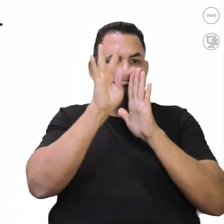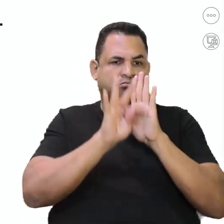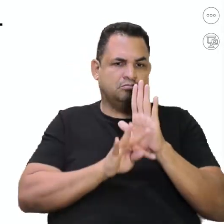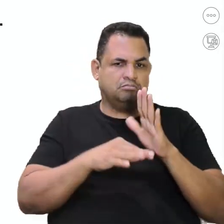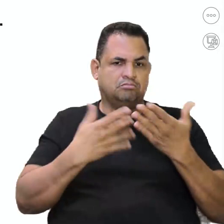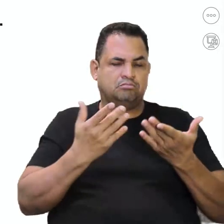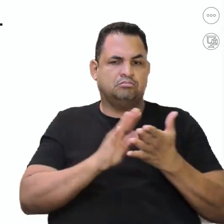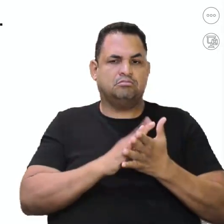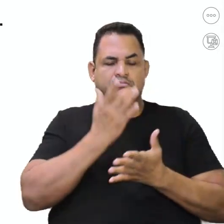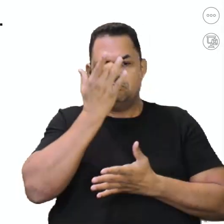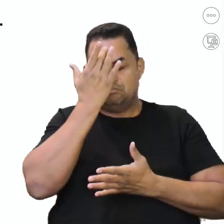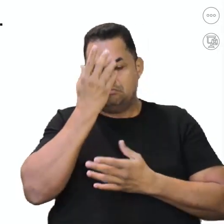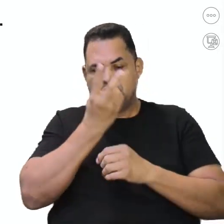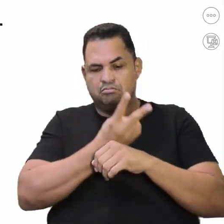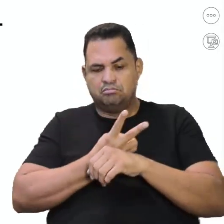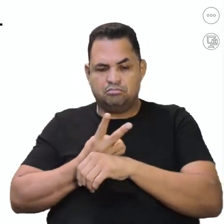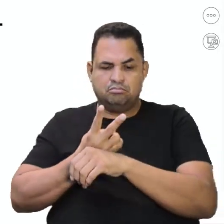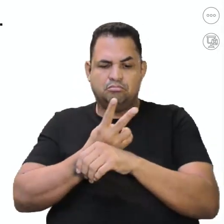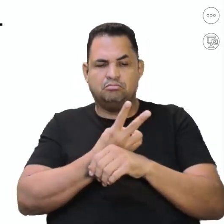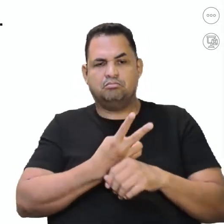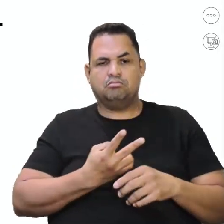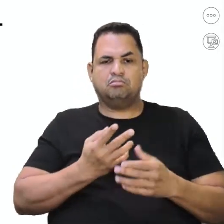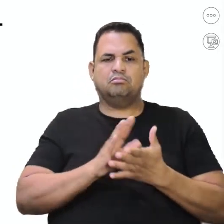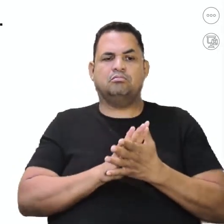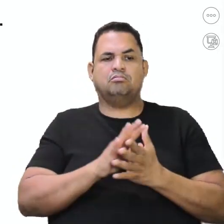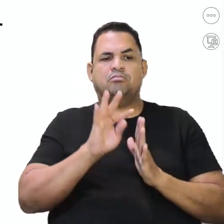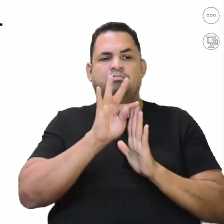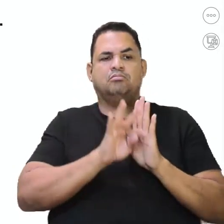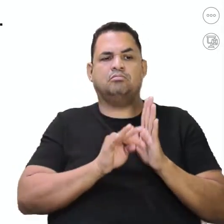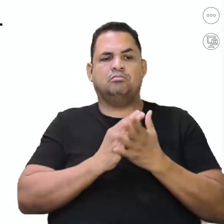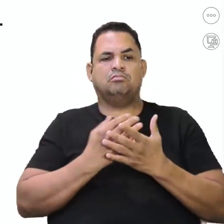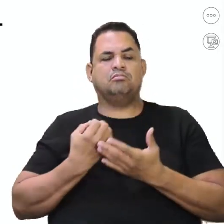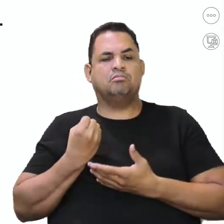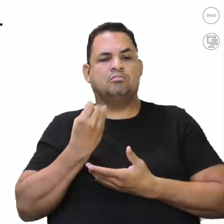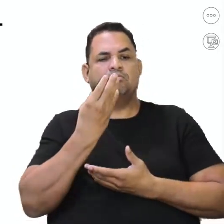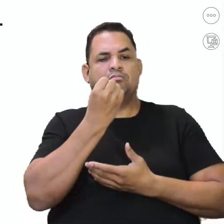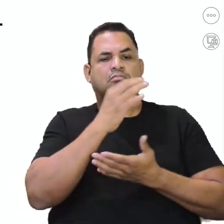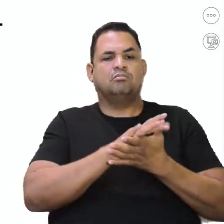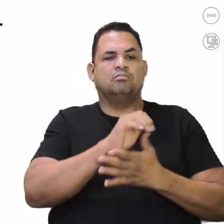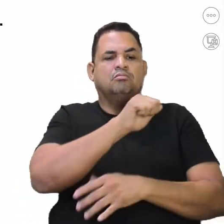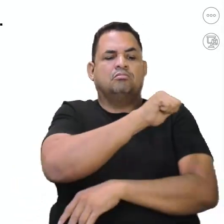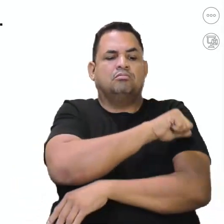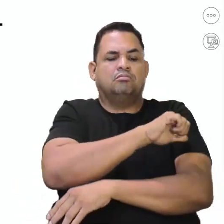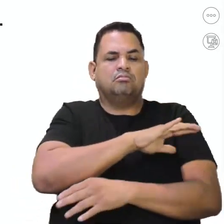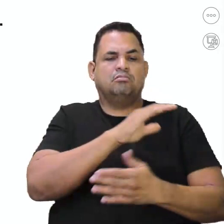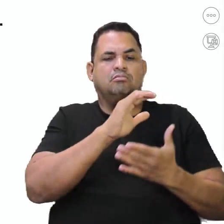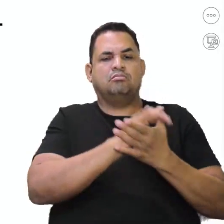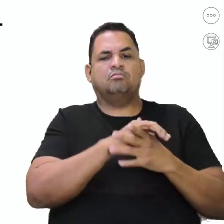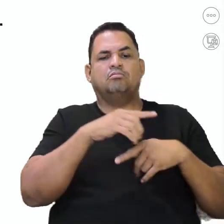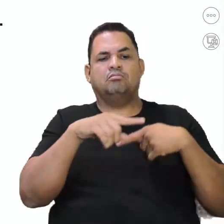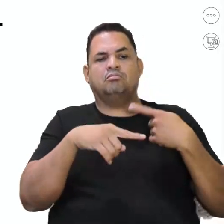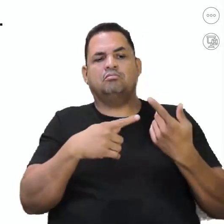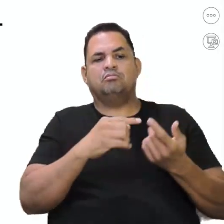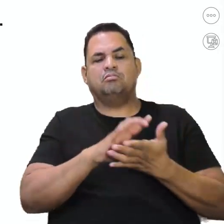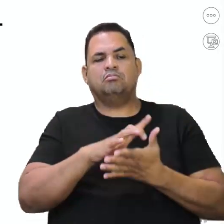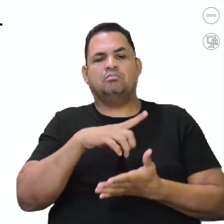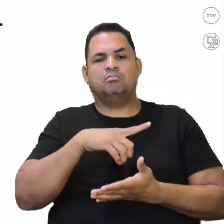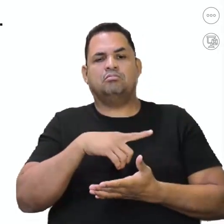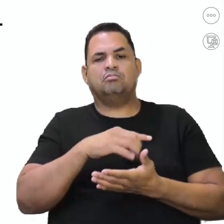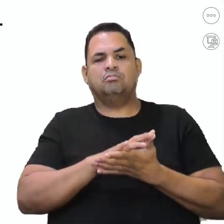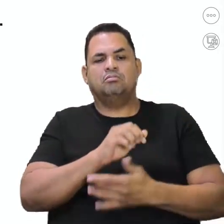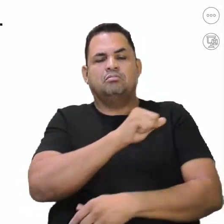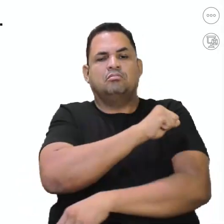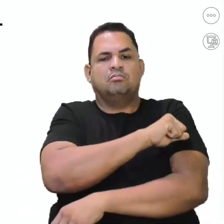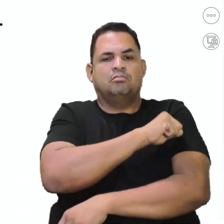uma data também fácil de procurar no texto. Viajaram em lua de mel para o Rio de Janeiro. Fácil de procurar no texto porque tem aqui Rio